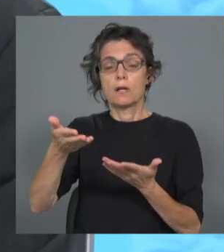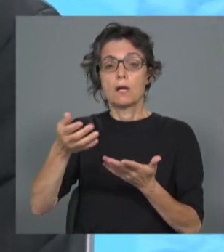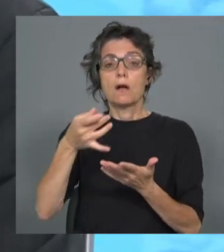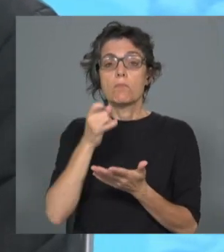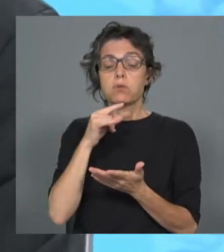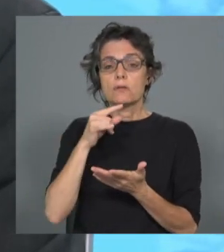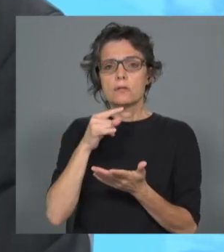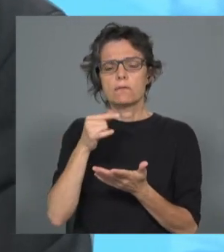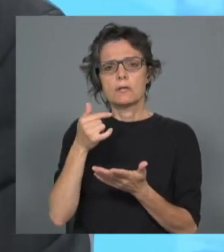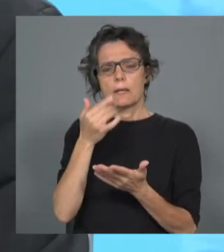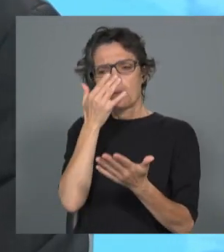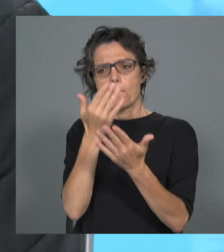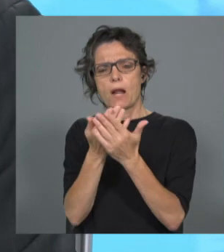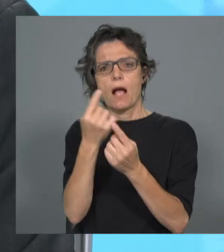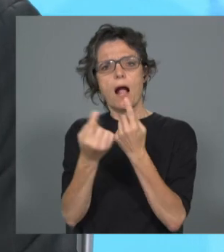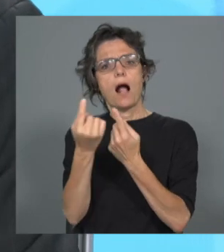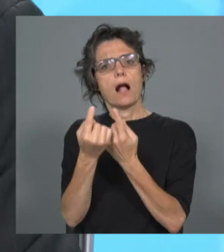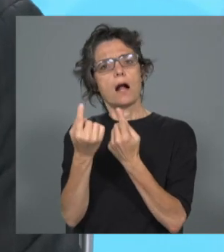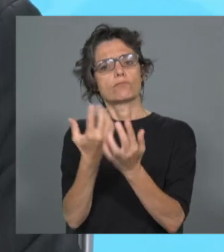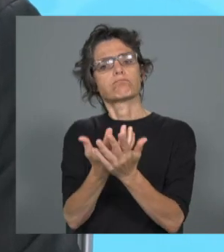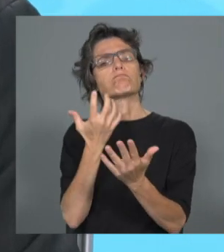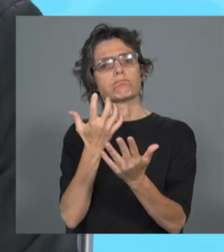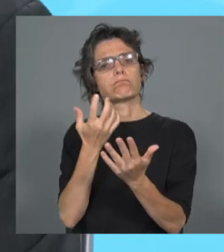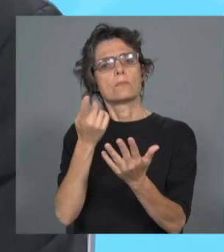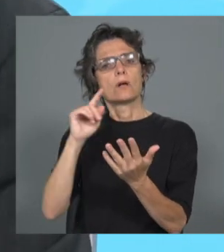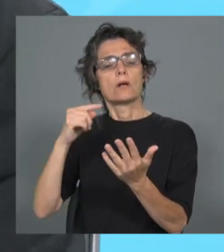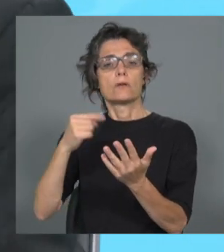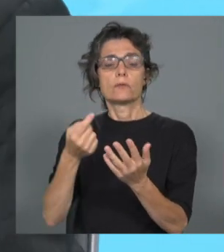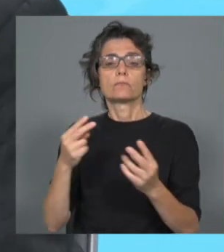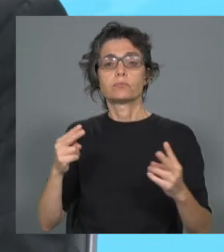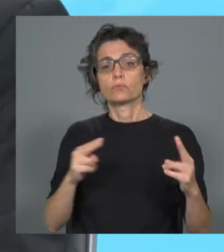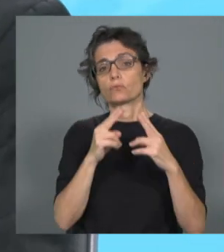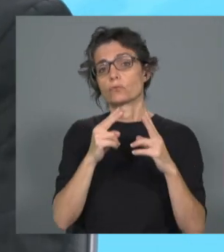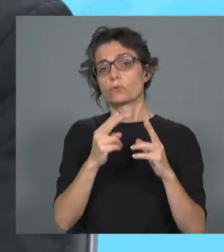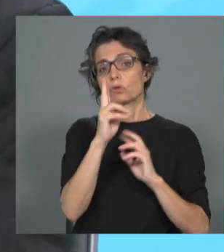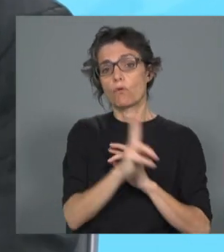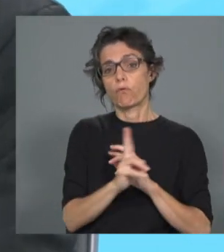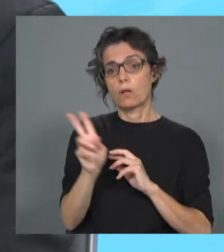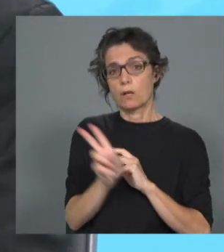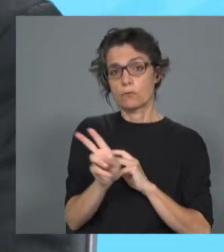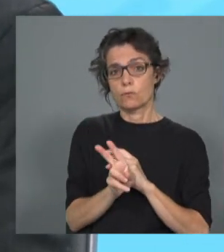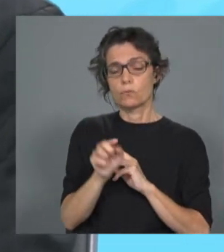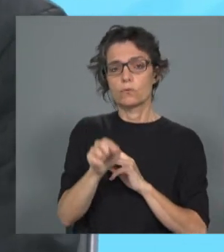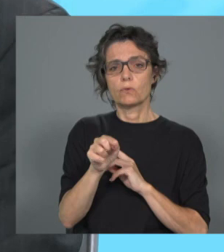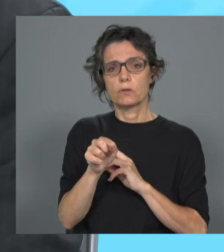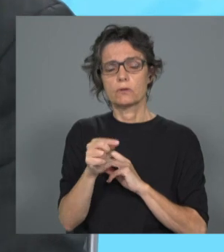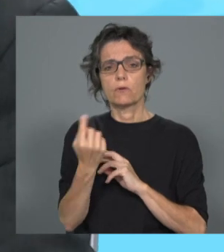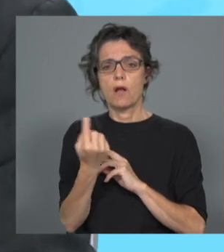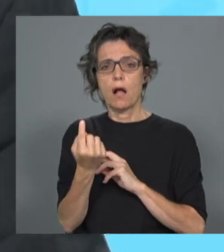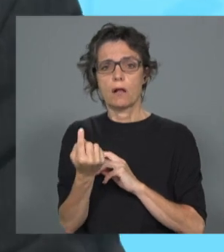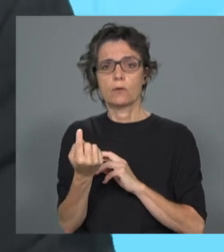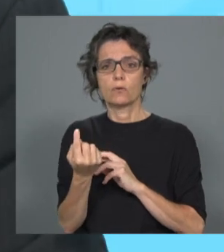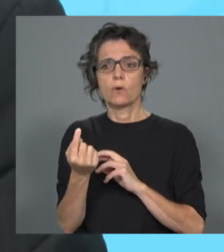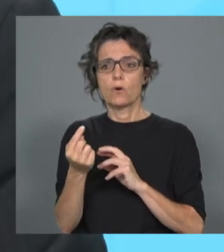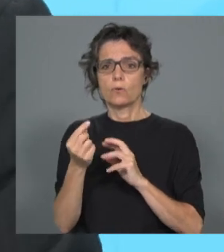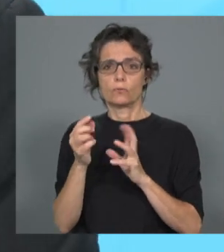o acontecimento mais importante depois do Concílio Vaticano II. Porque não é um acontecimento fechado, aqui o